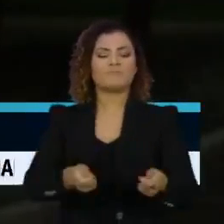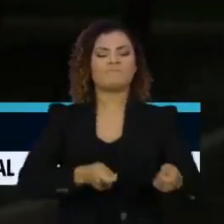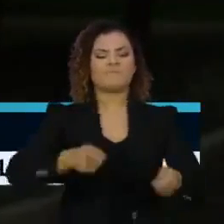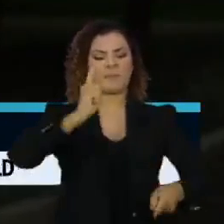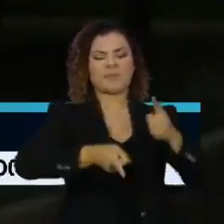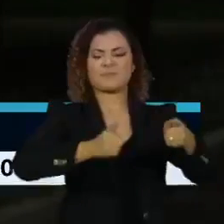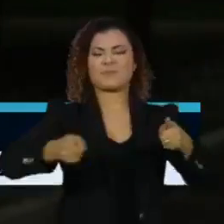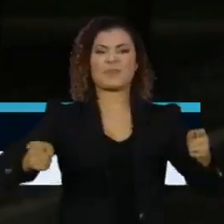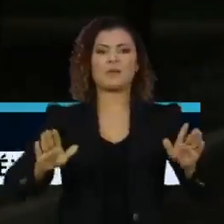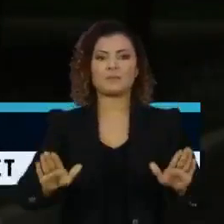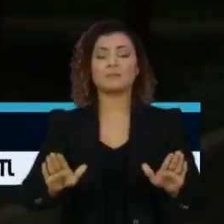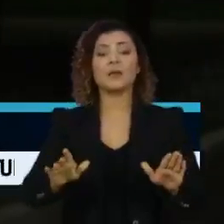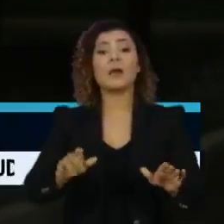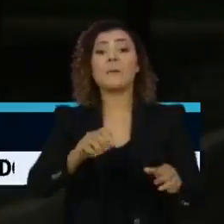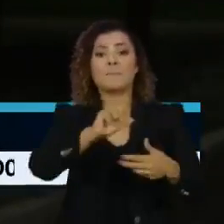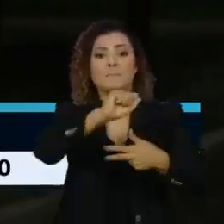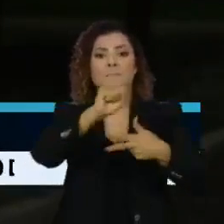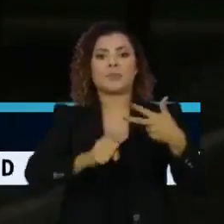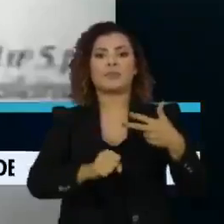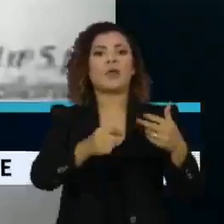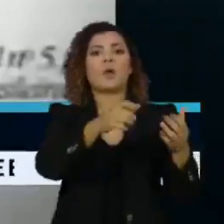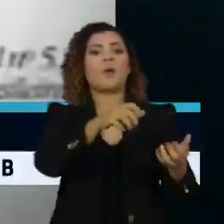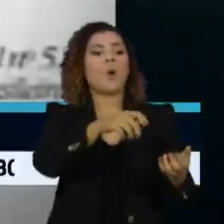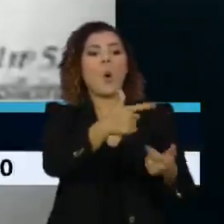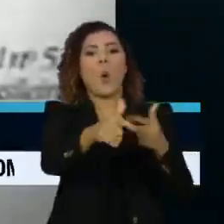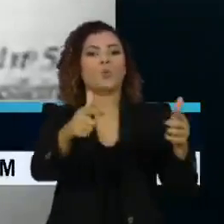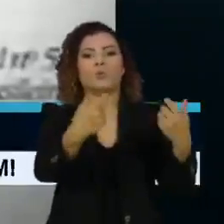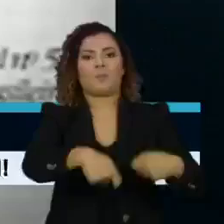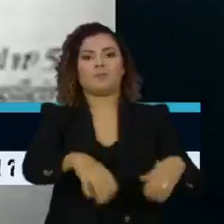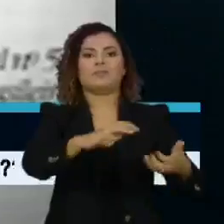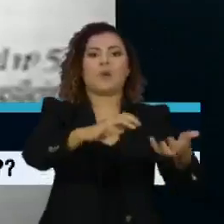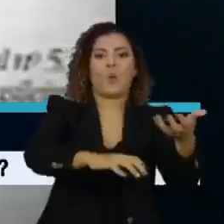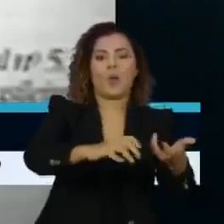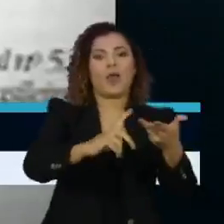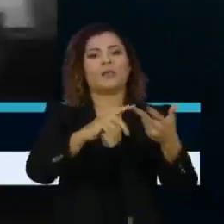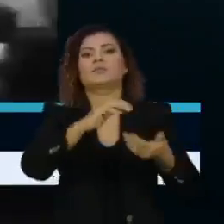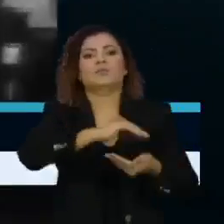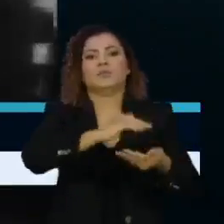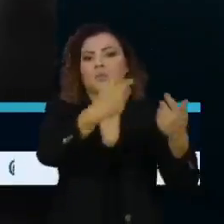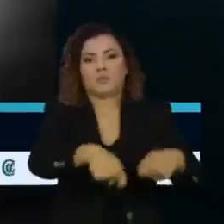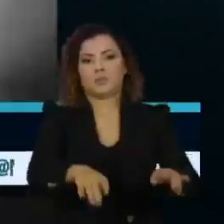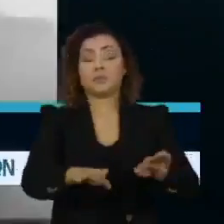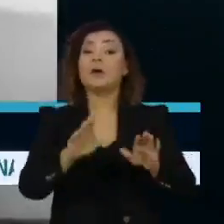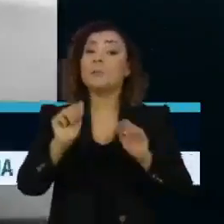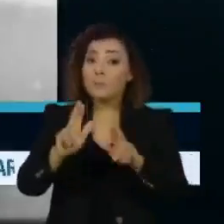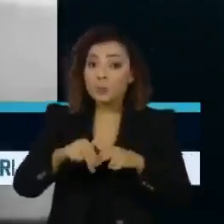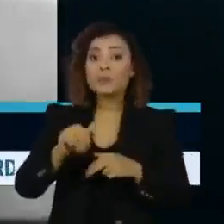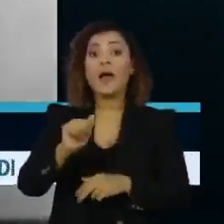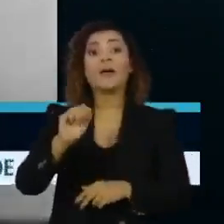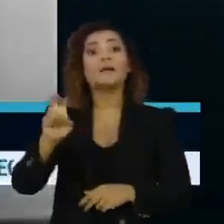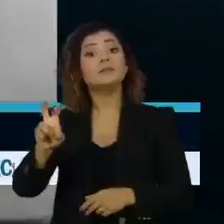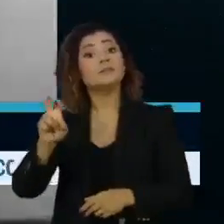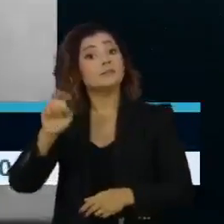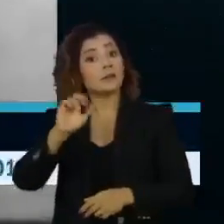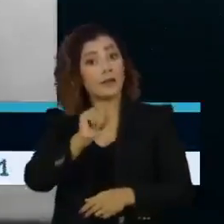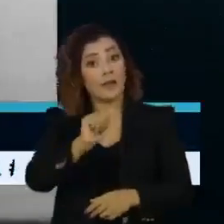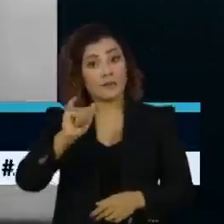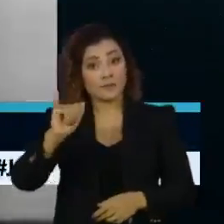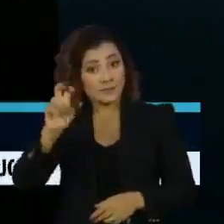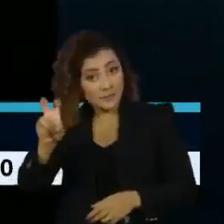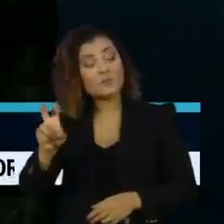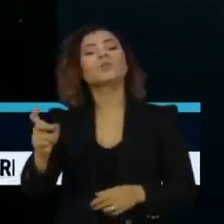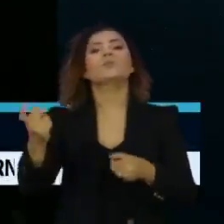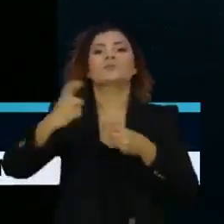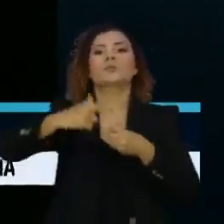governar sem os demais poderes da República. Durante 10 anos, o AI-5 censurou opiniões e deu carta branca